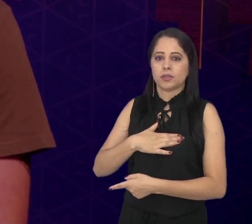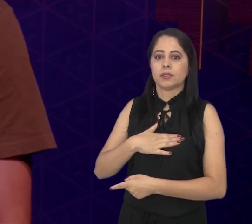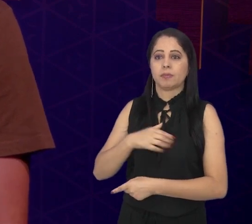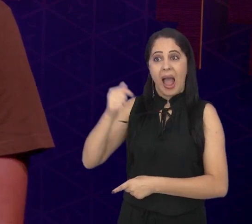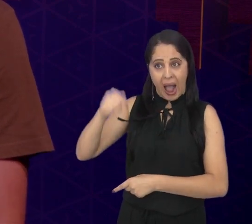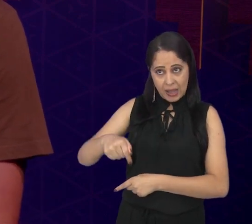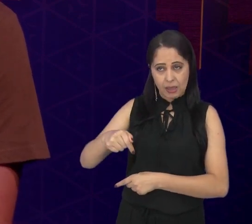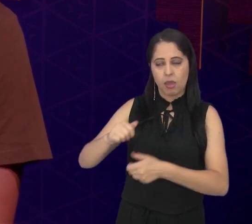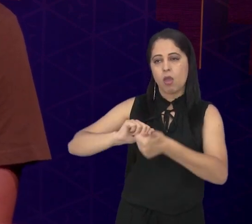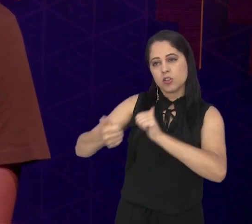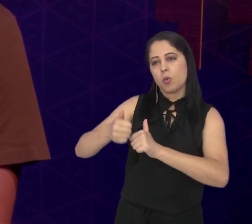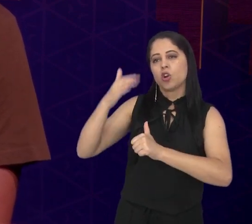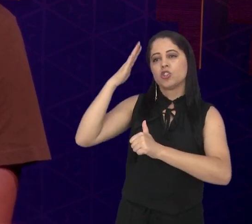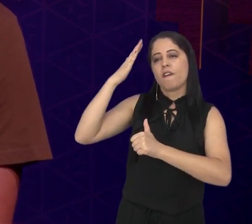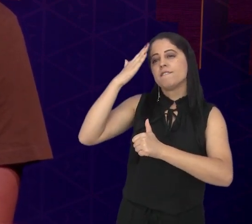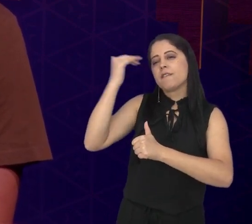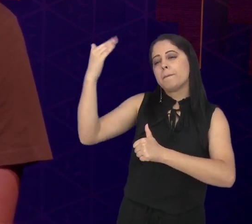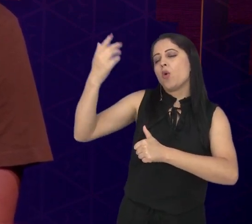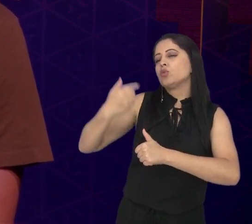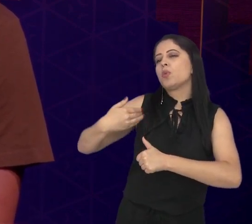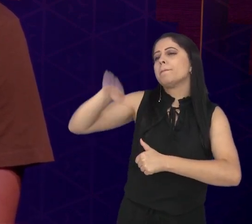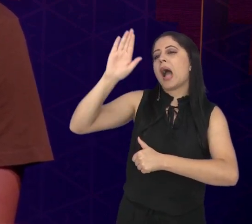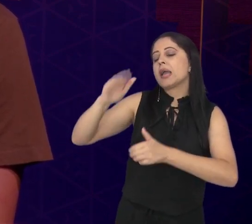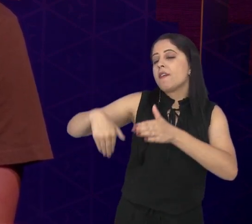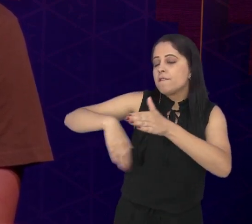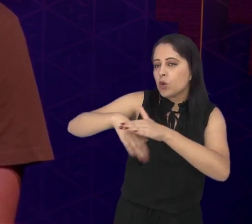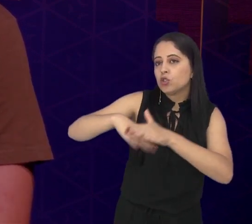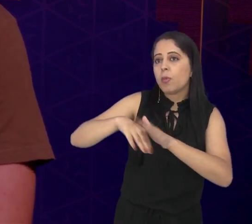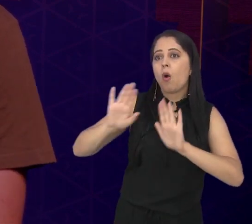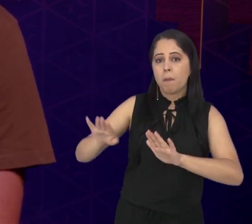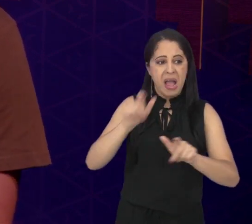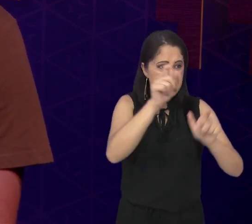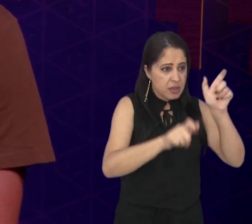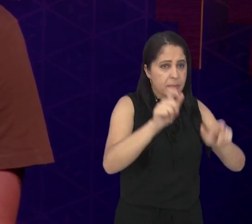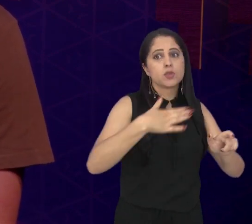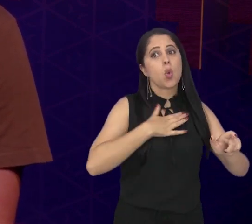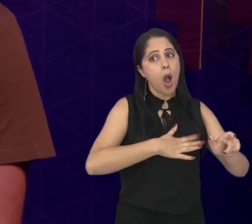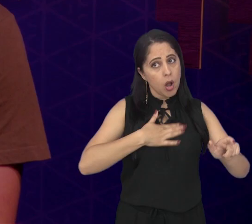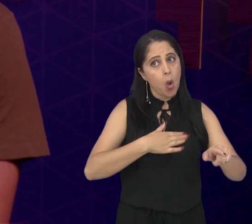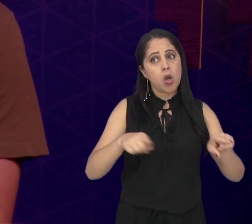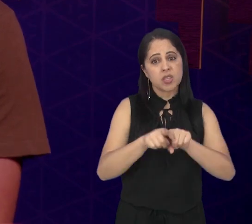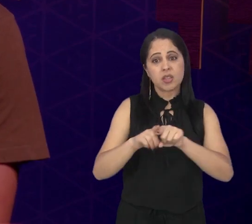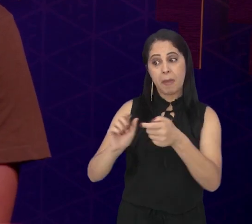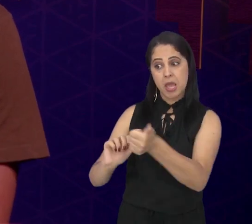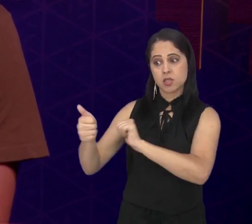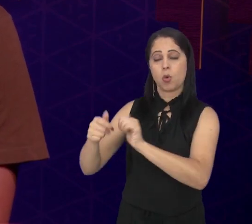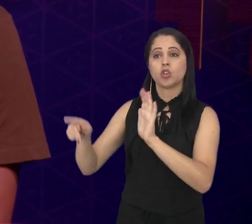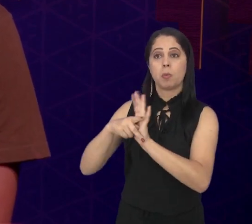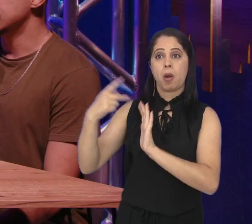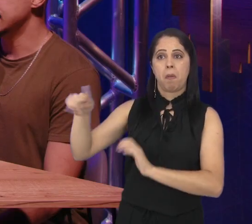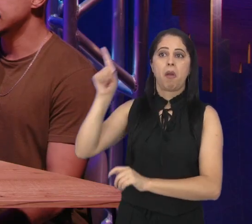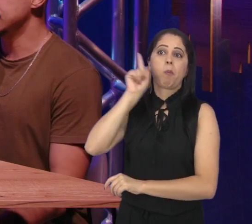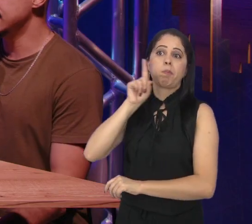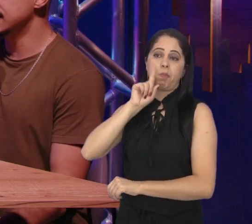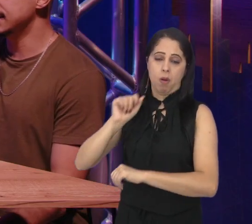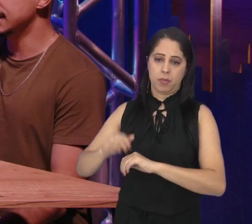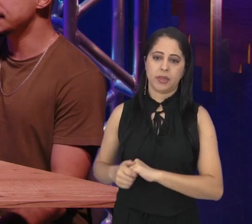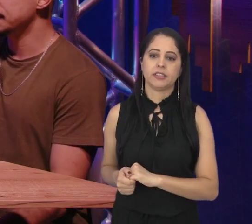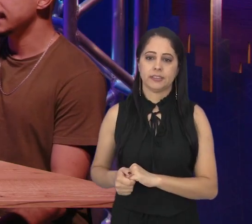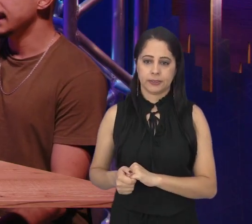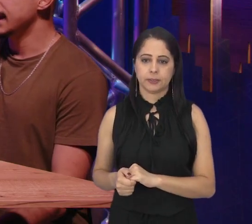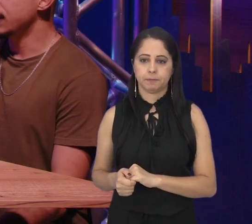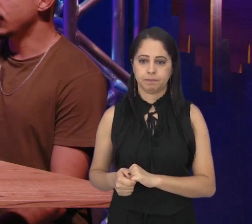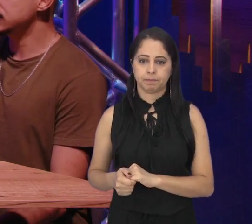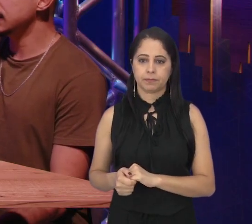o futebol é o mais popular, ainda tem muita gente que acompanha os esportes norte-americanos, né?